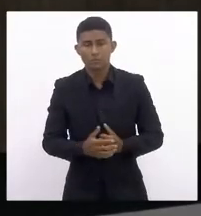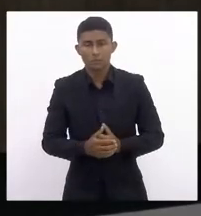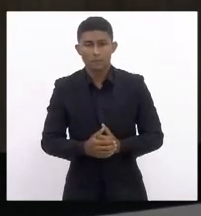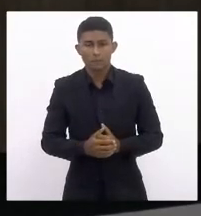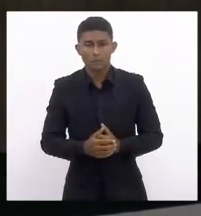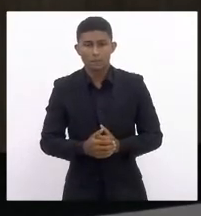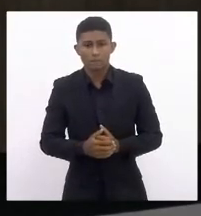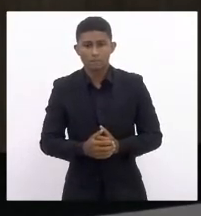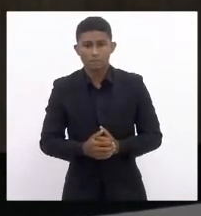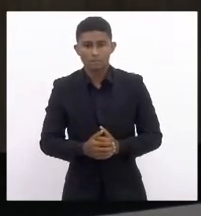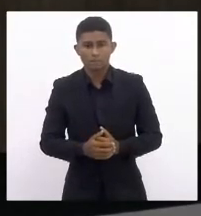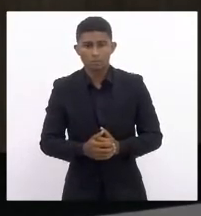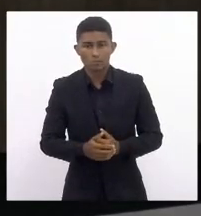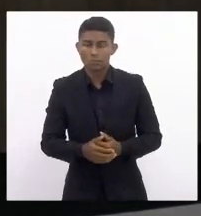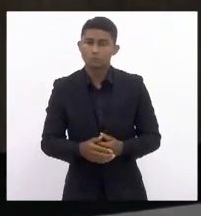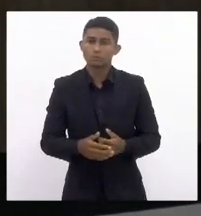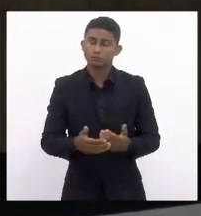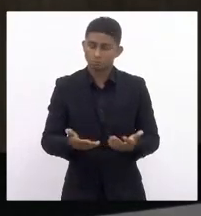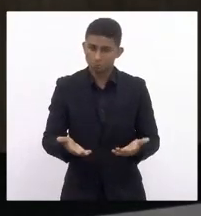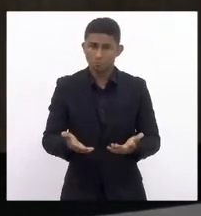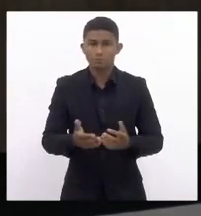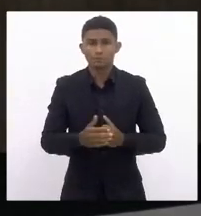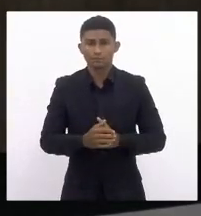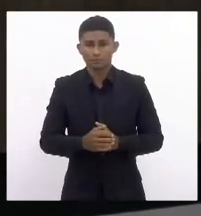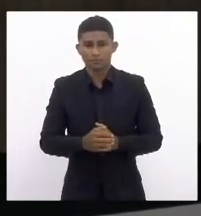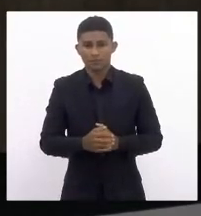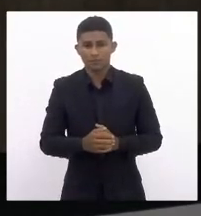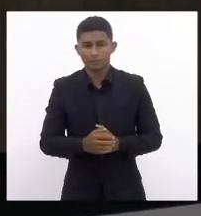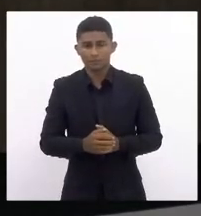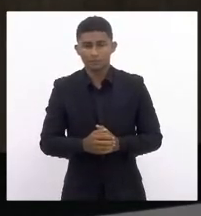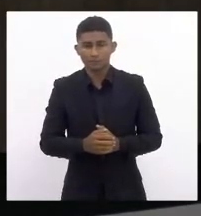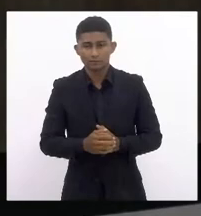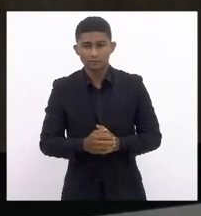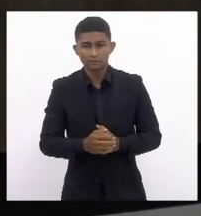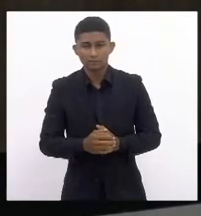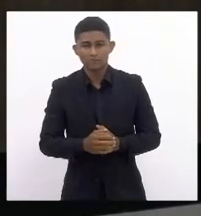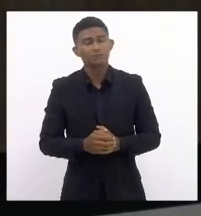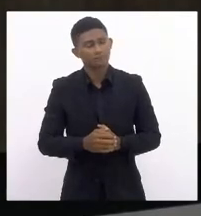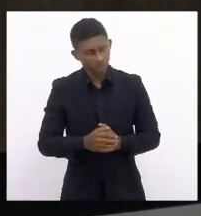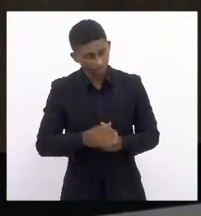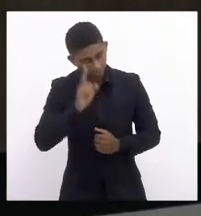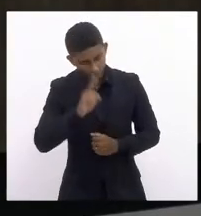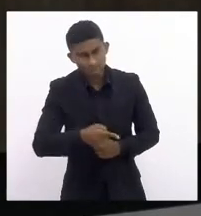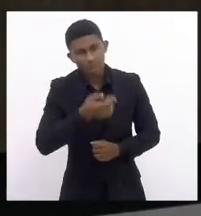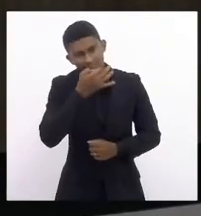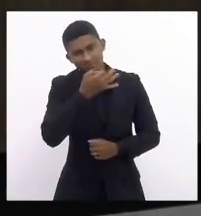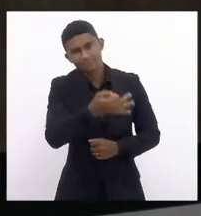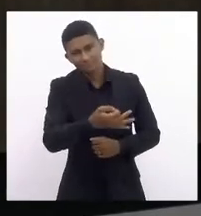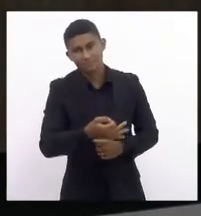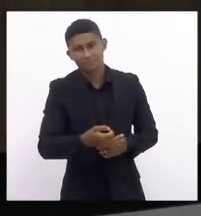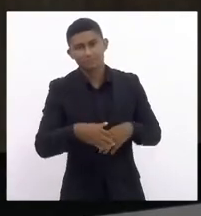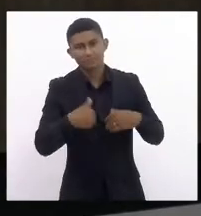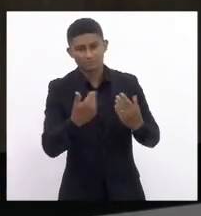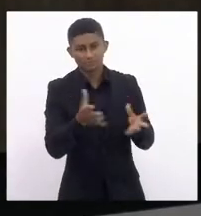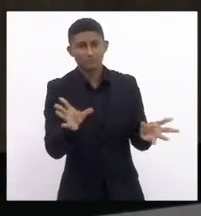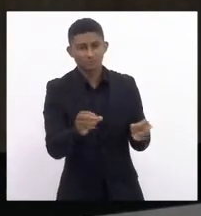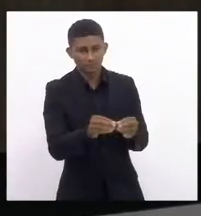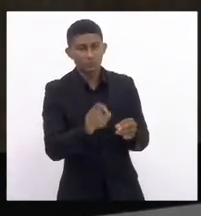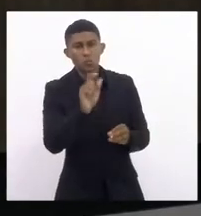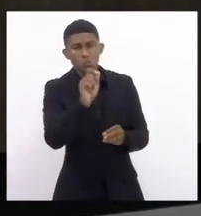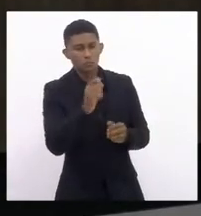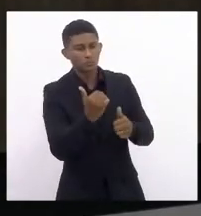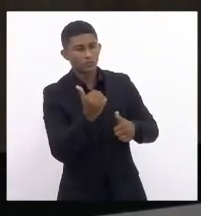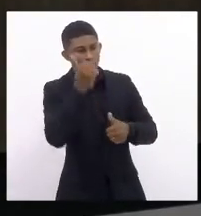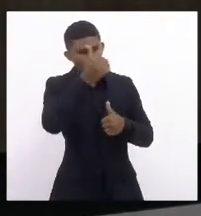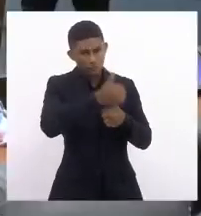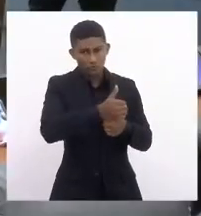calamidades. Assim posto, senhor presidente, é esse o parecer. Concluindo por substitutivo, está